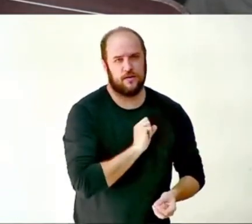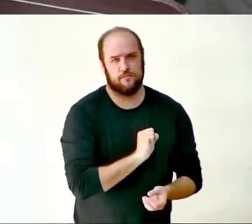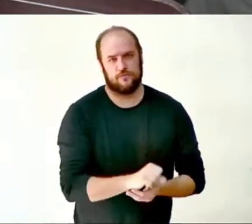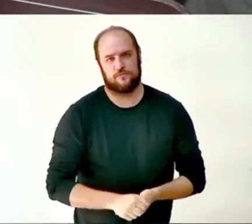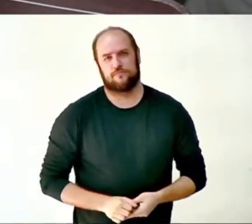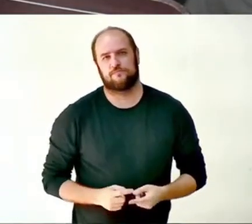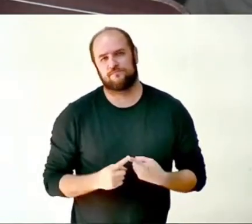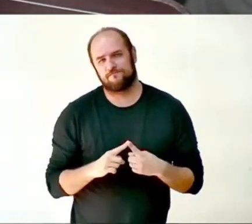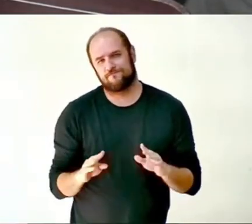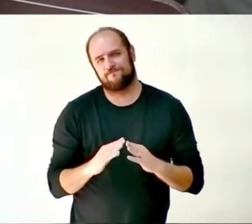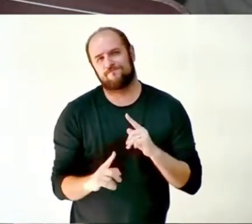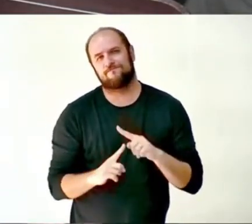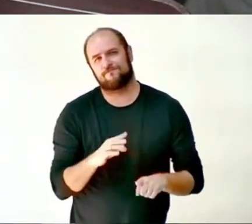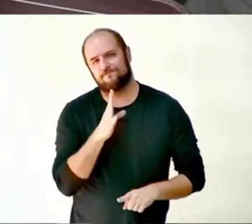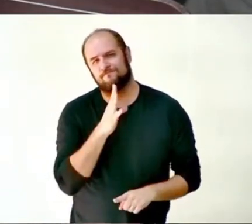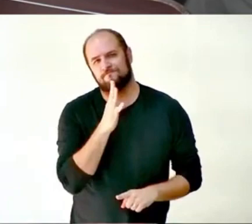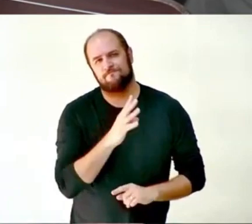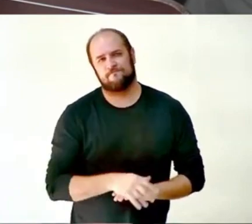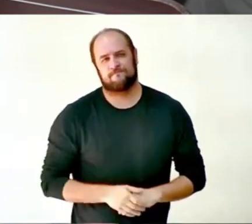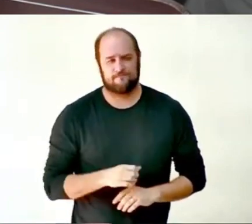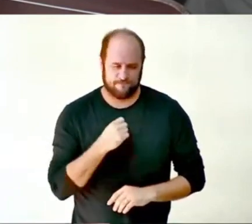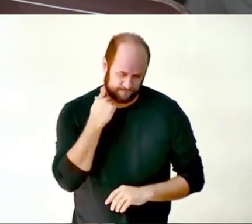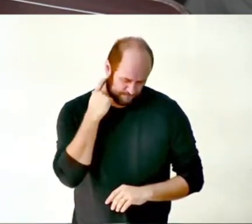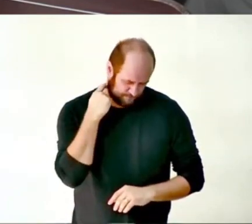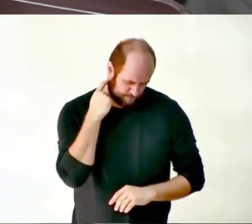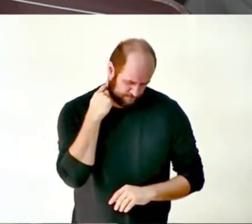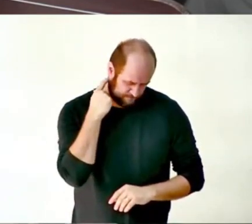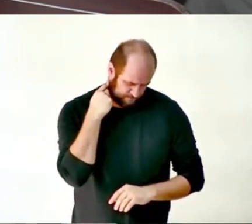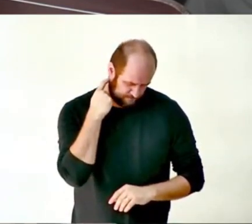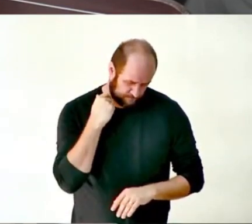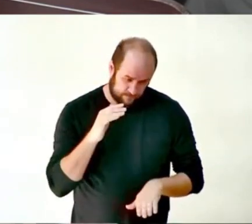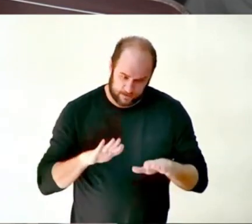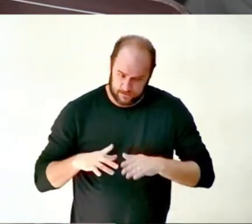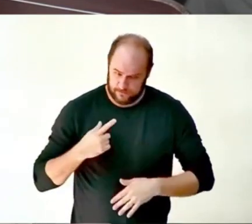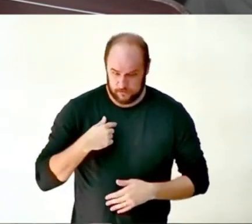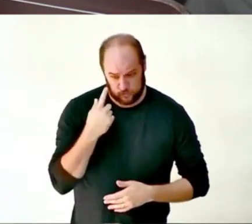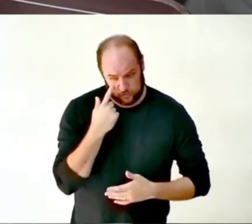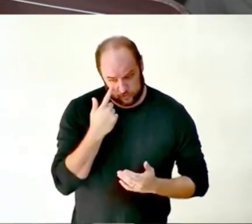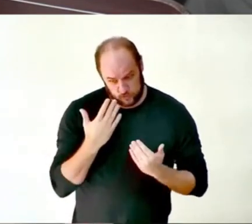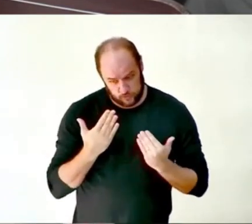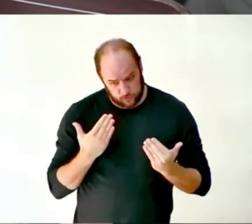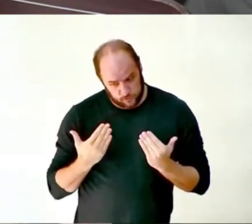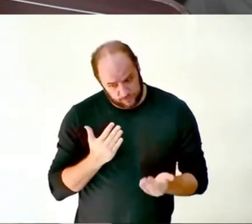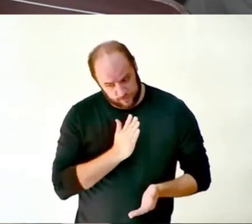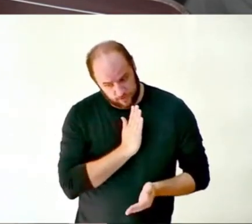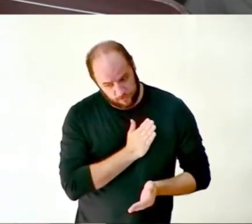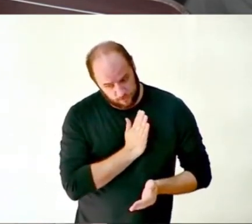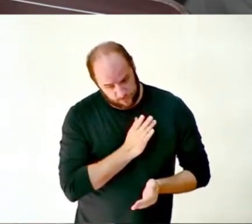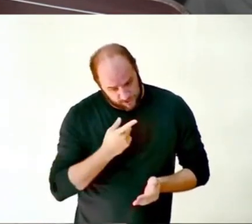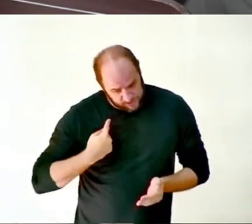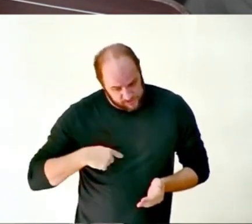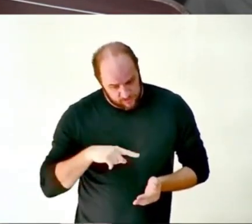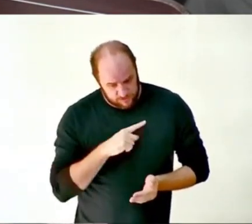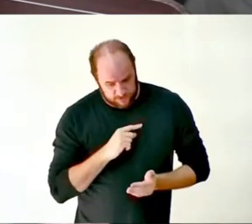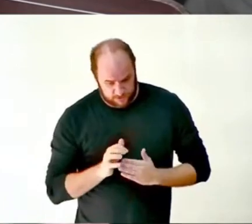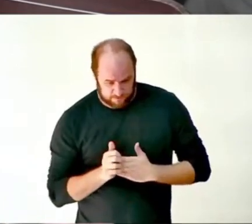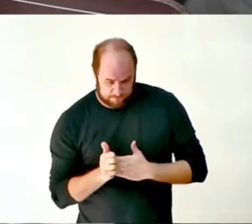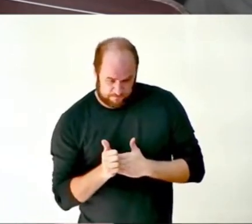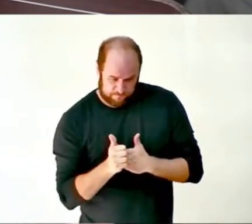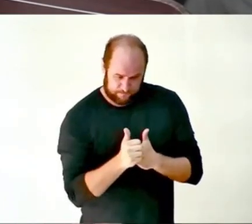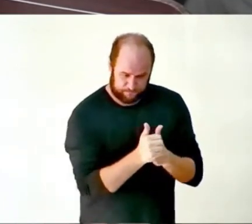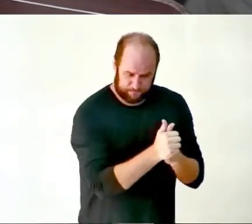conhece. Por isso, meus irmãos, de vez em quando eu me pergunto se nossos corações não são arrastados mais para